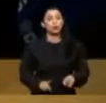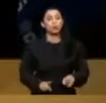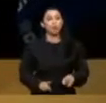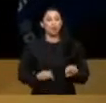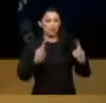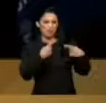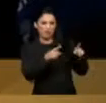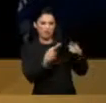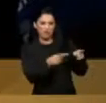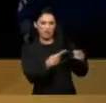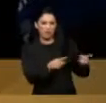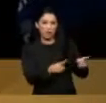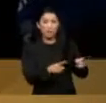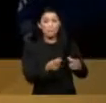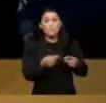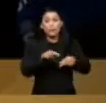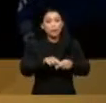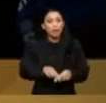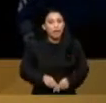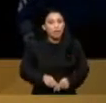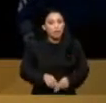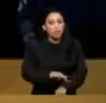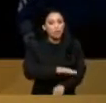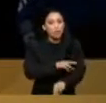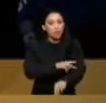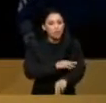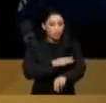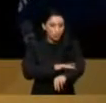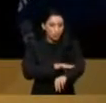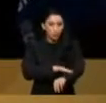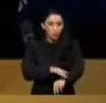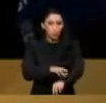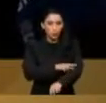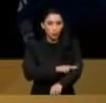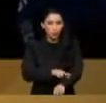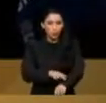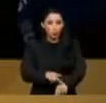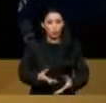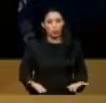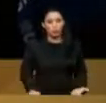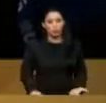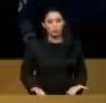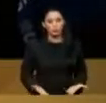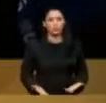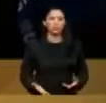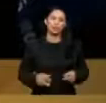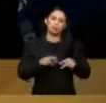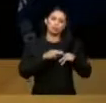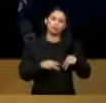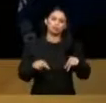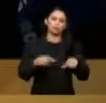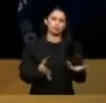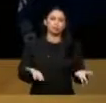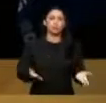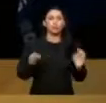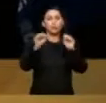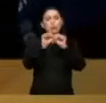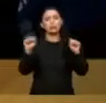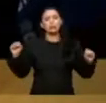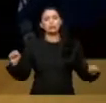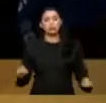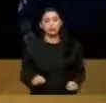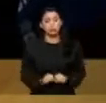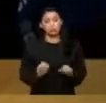palavras, pessoas em razão da cor. A ideia foi radiante, alcançando fase da comissão de sistematização.